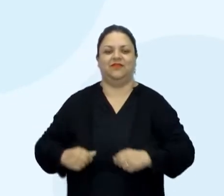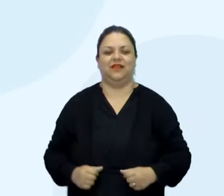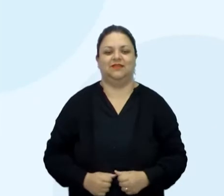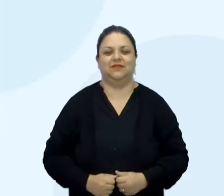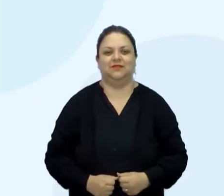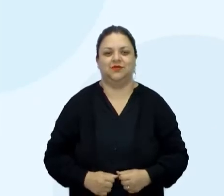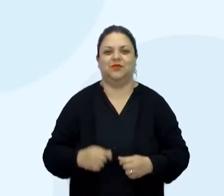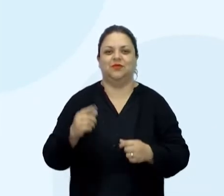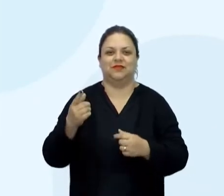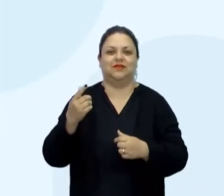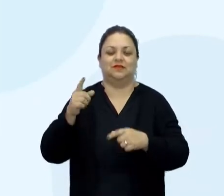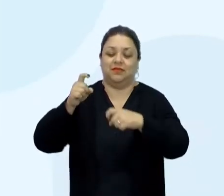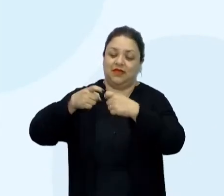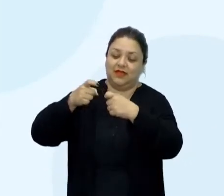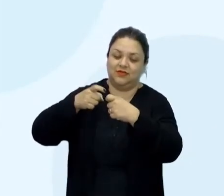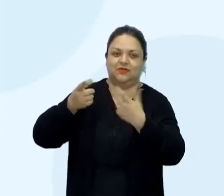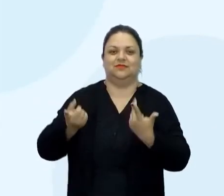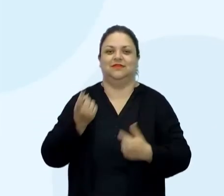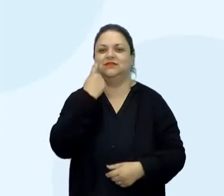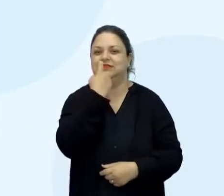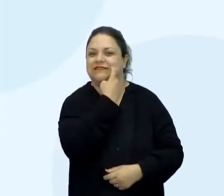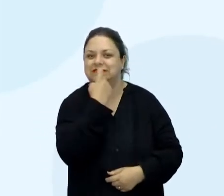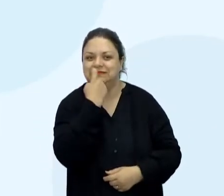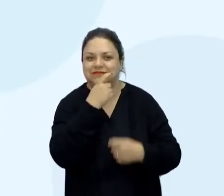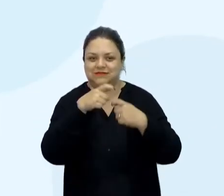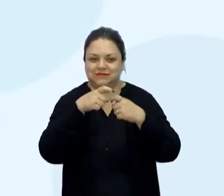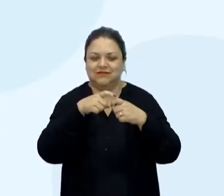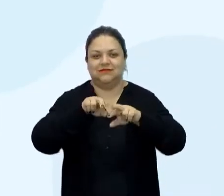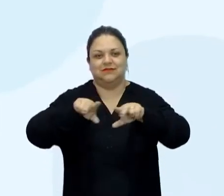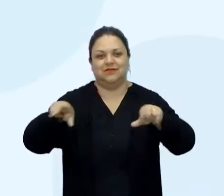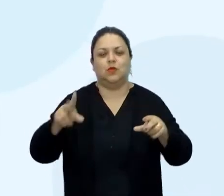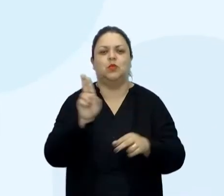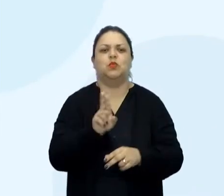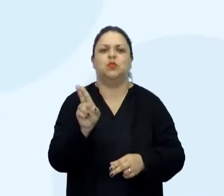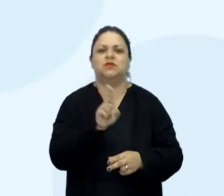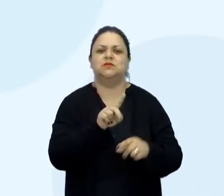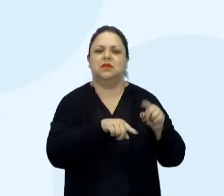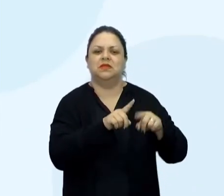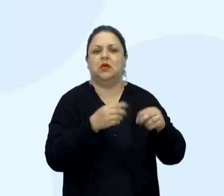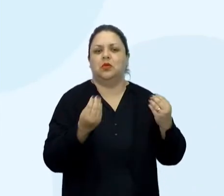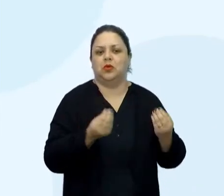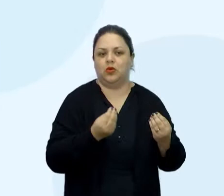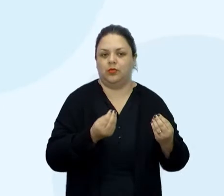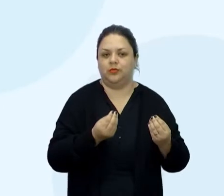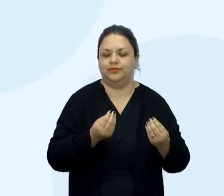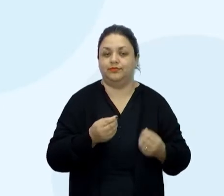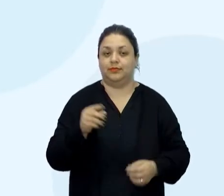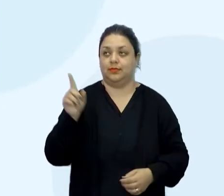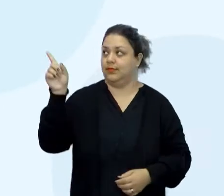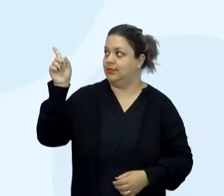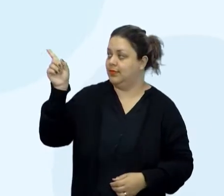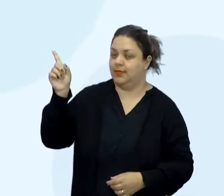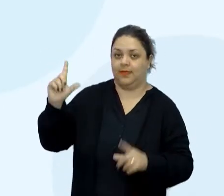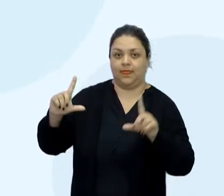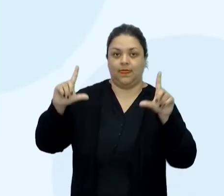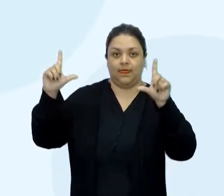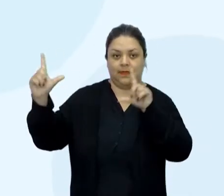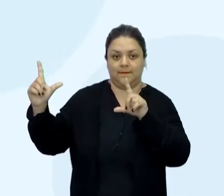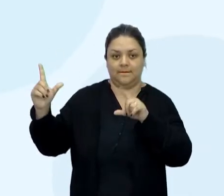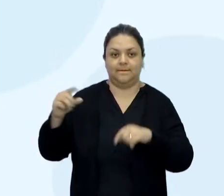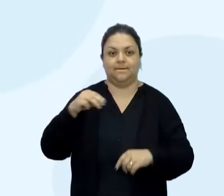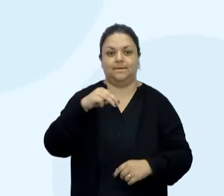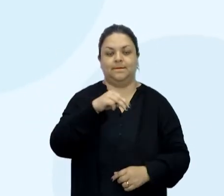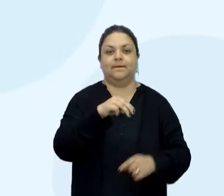certo? Então vamos dar início aí, material poroso, tá? O que é um material poroso? É um material que